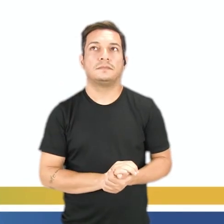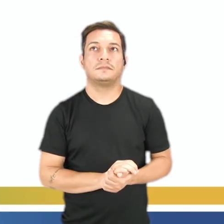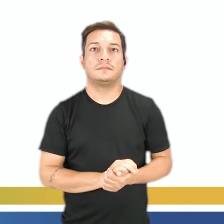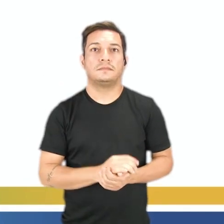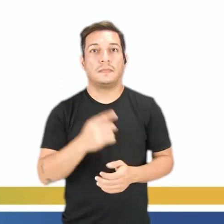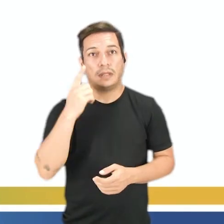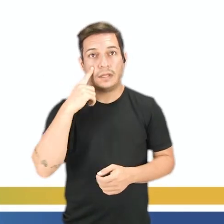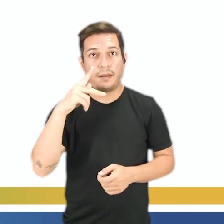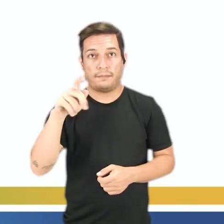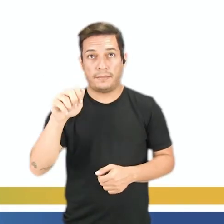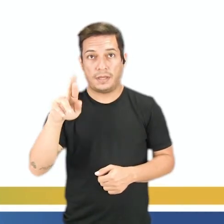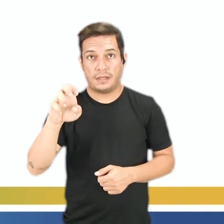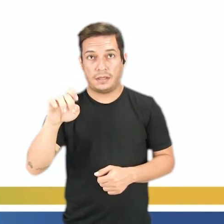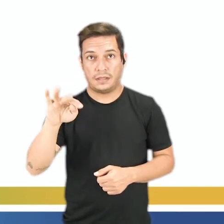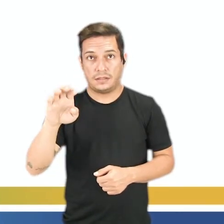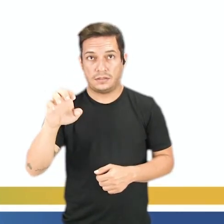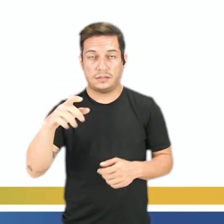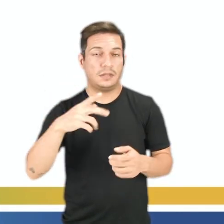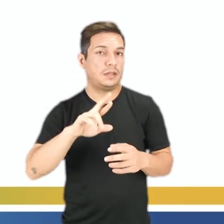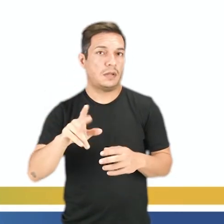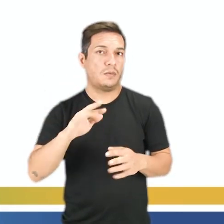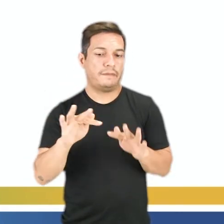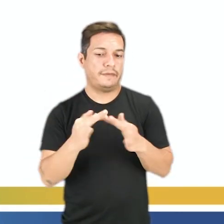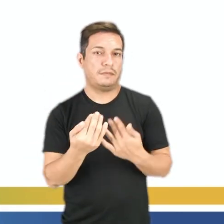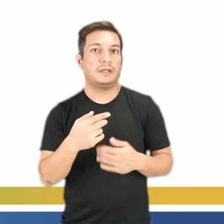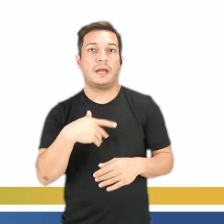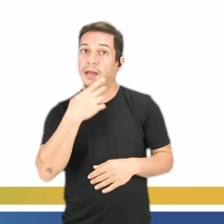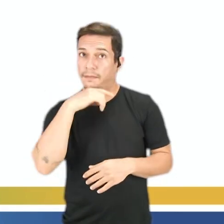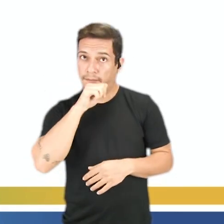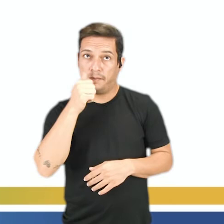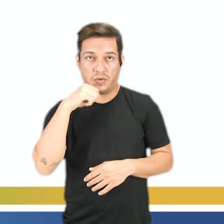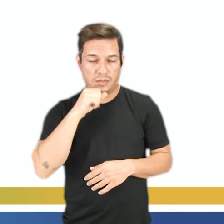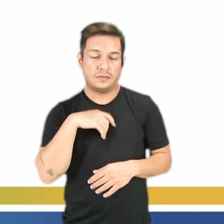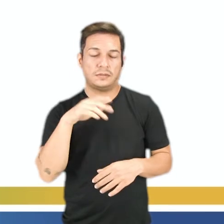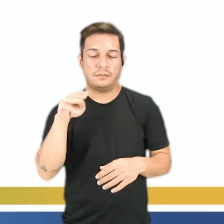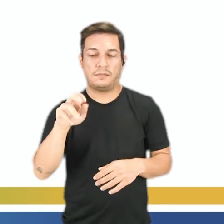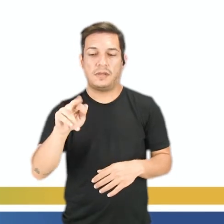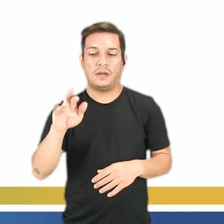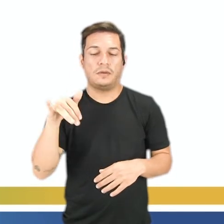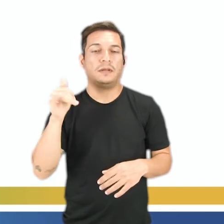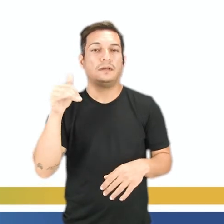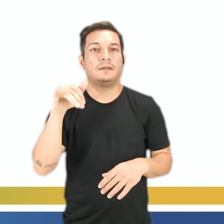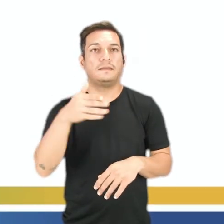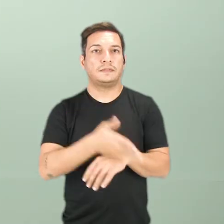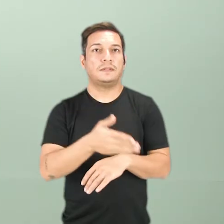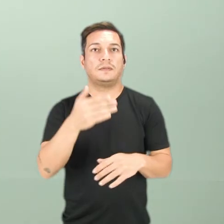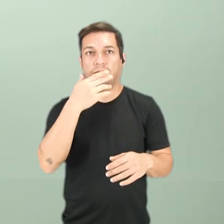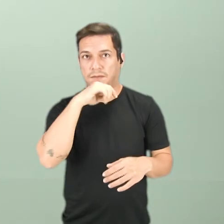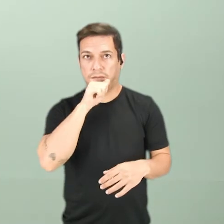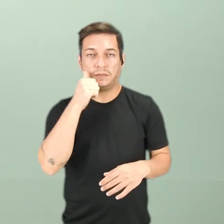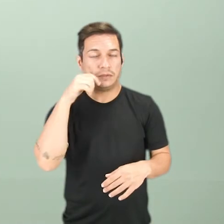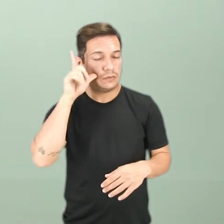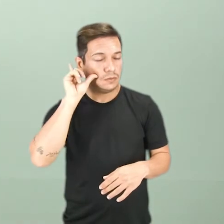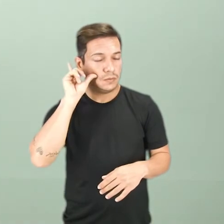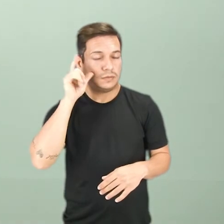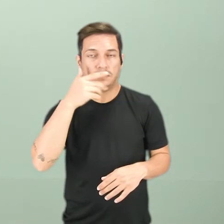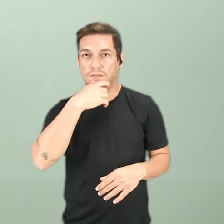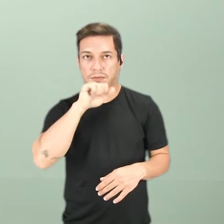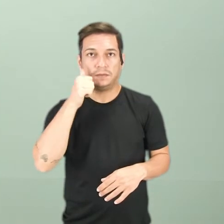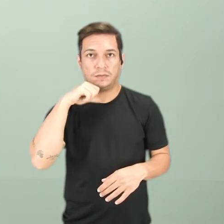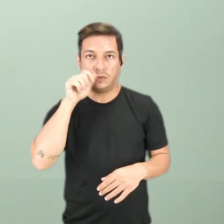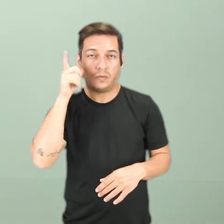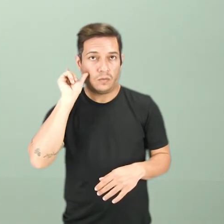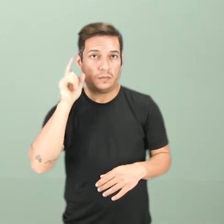Uma coisinha, parents não é parentes, é pais, tá? A Mary foi visitar seus pais ontem. Mais uma,